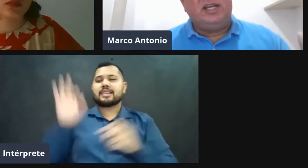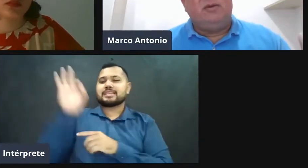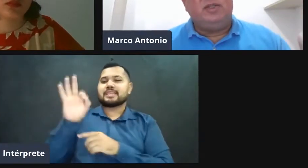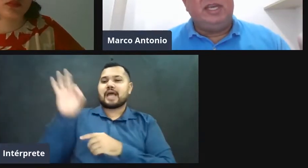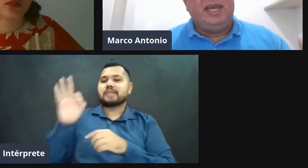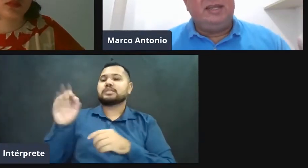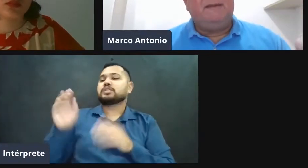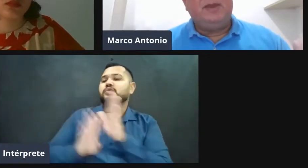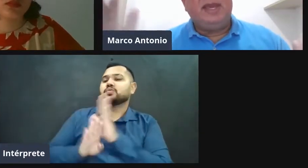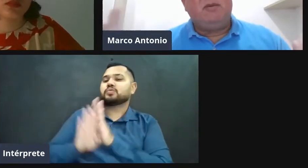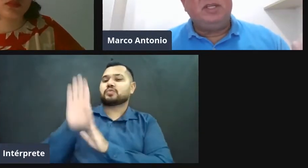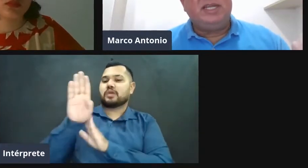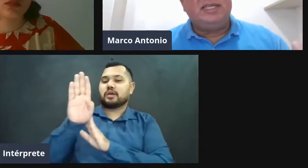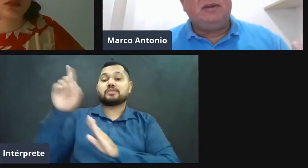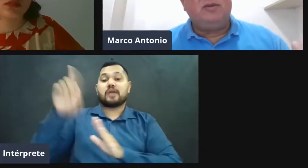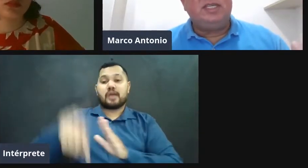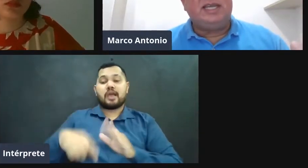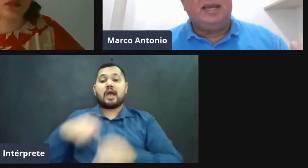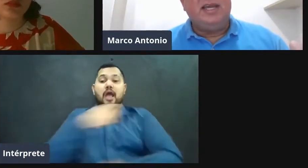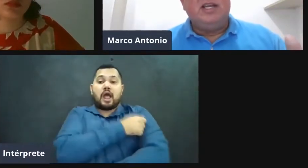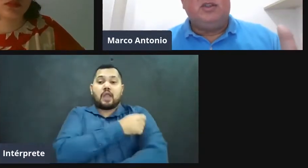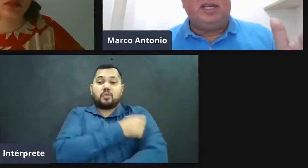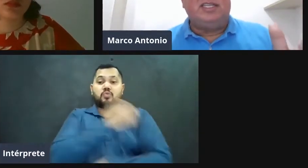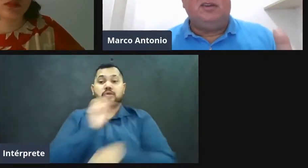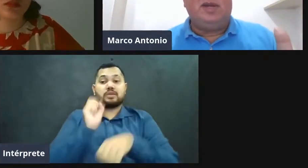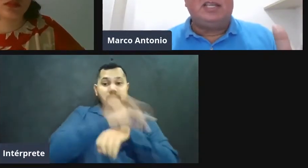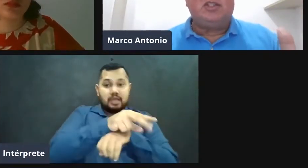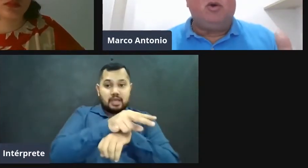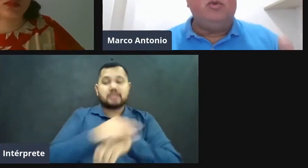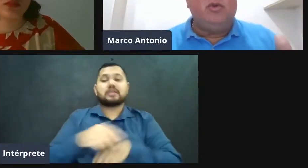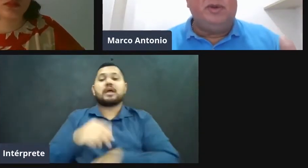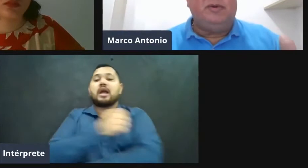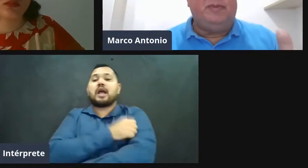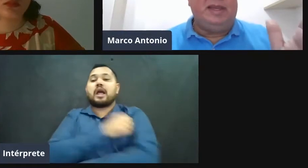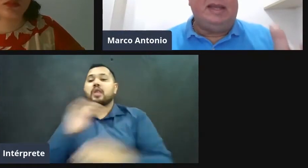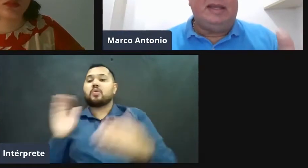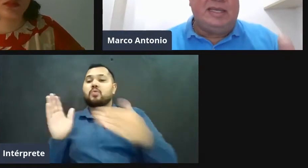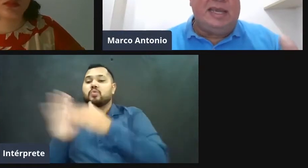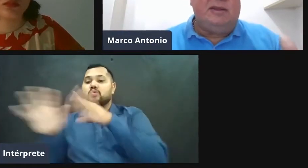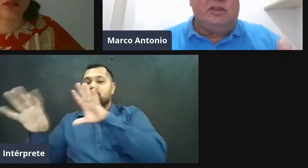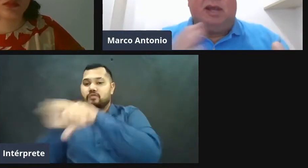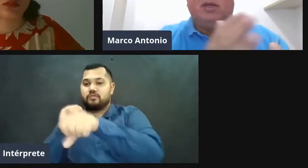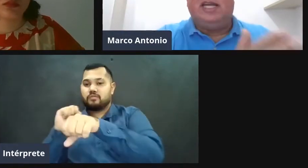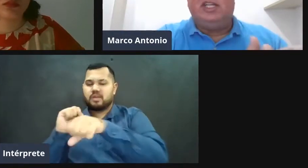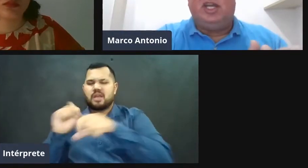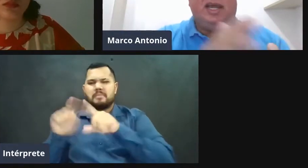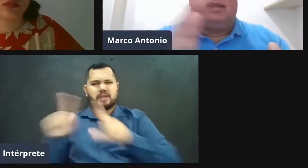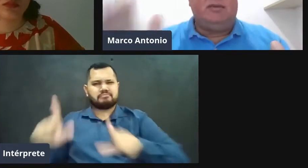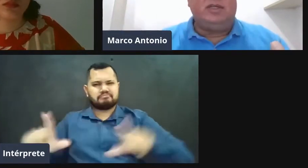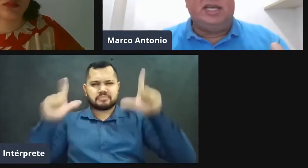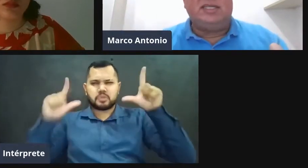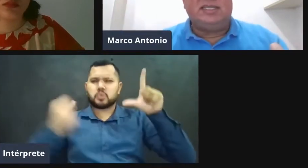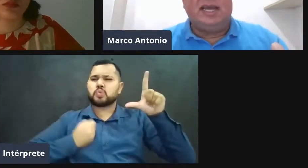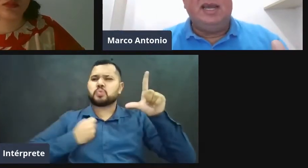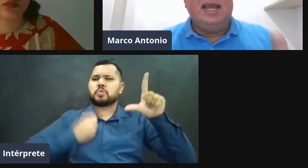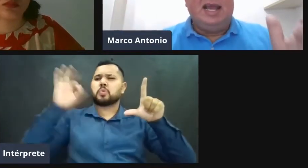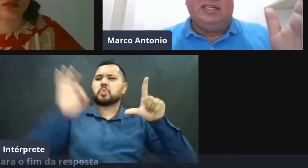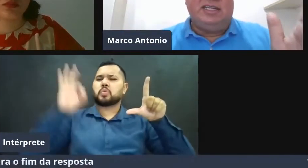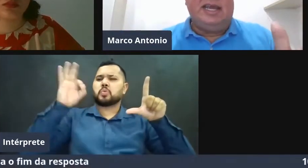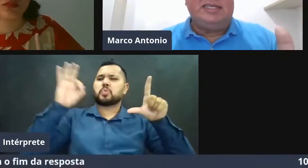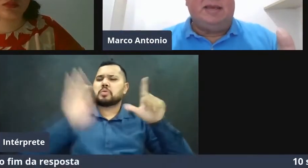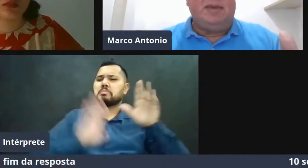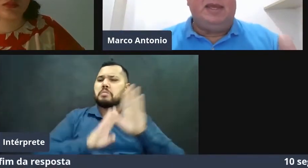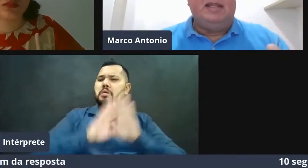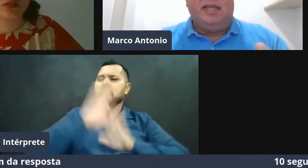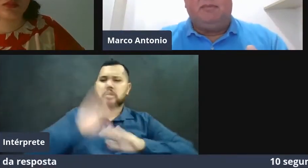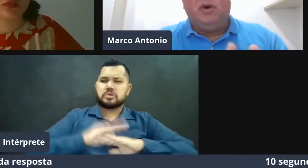que é a quantidade de alunos que entra e a quantidade de alunos que sai. Só que a gente não quer só o número da quantidade que entra e a quantidade que sai.